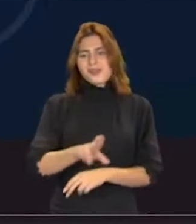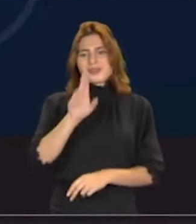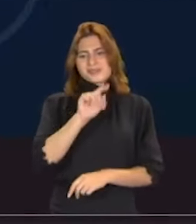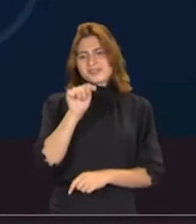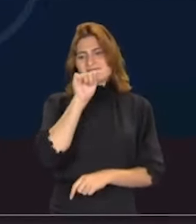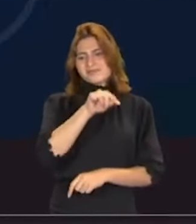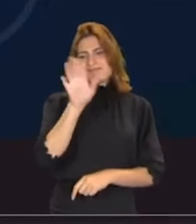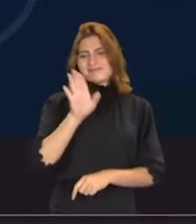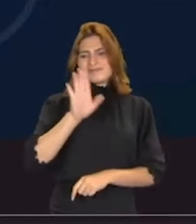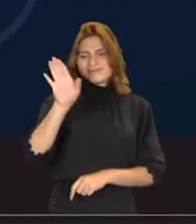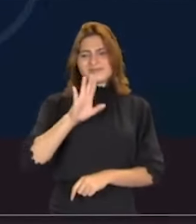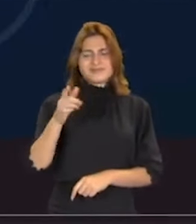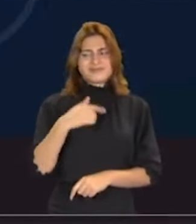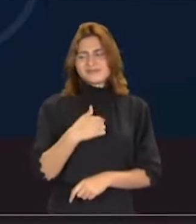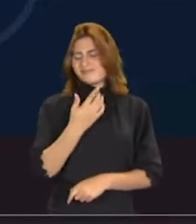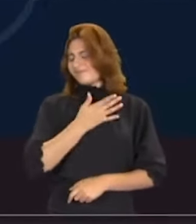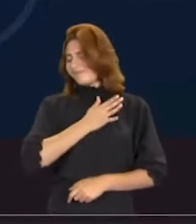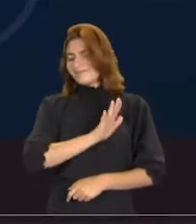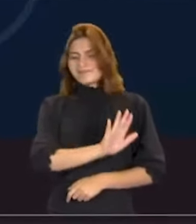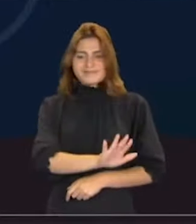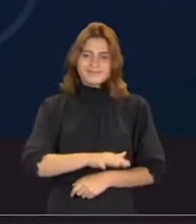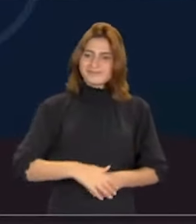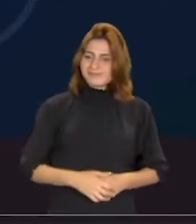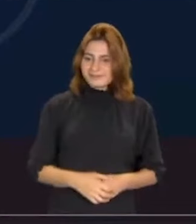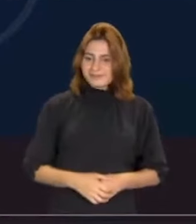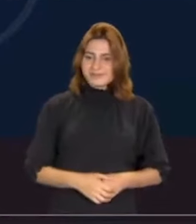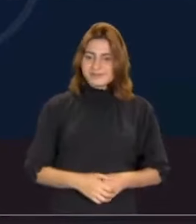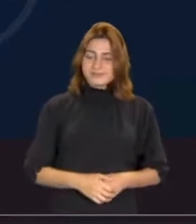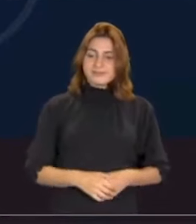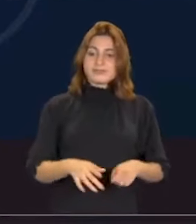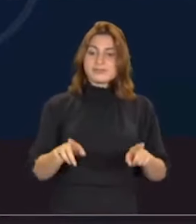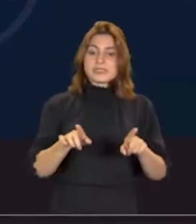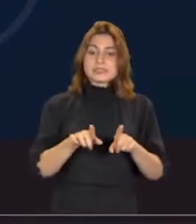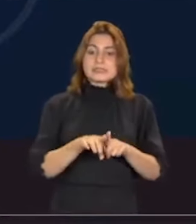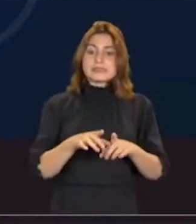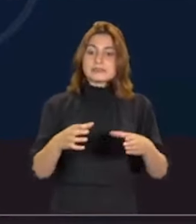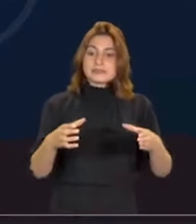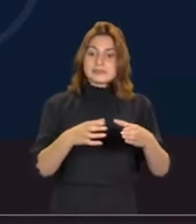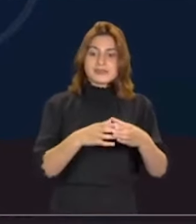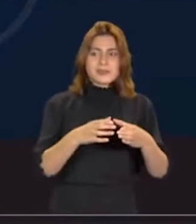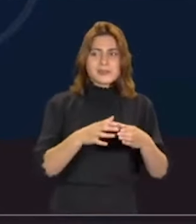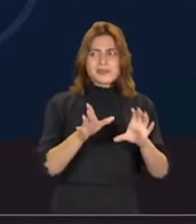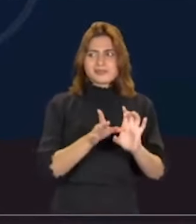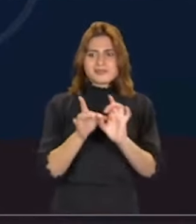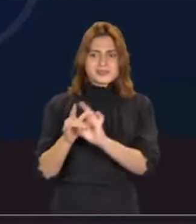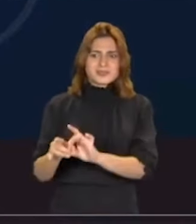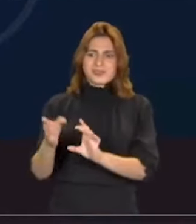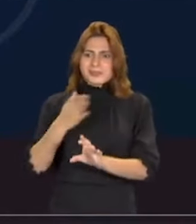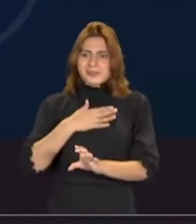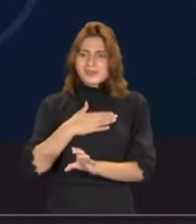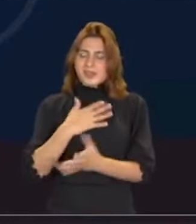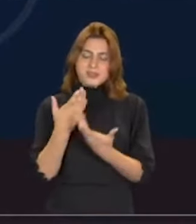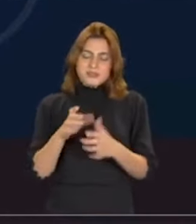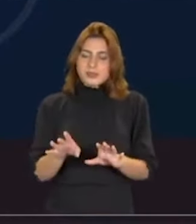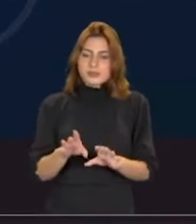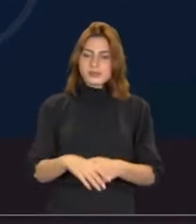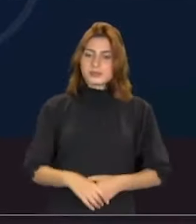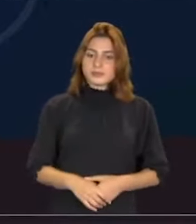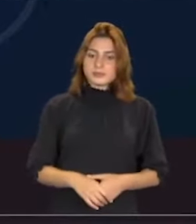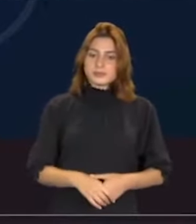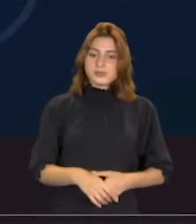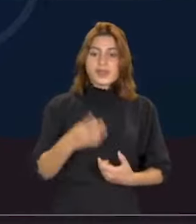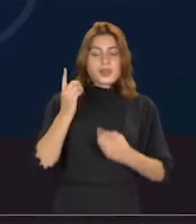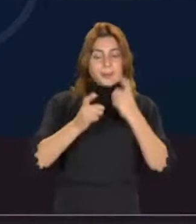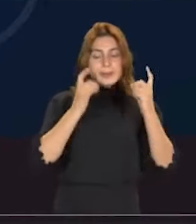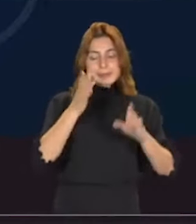inteligência artificial vai trazer numa campanha política eleitoral. Então, agradeço a todos pela possibilidade de expressar aqui